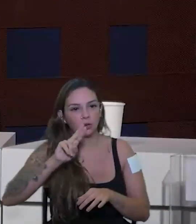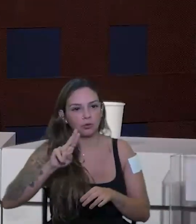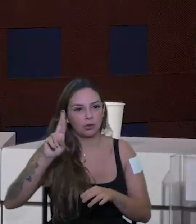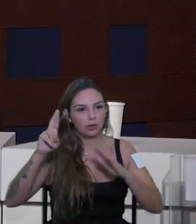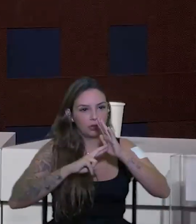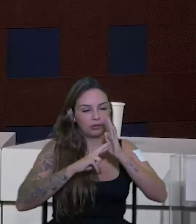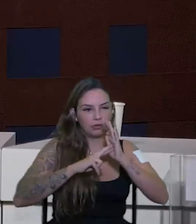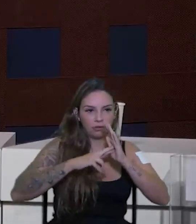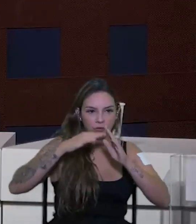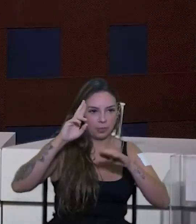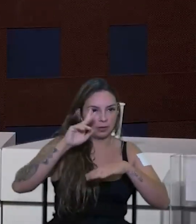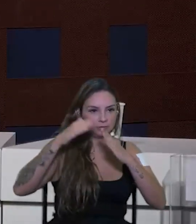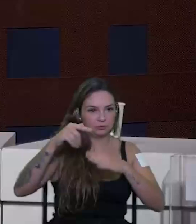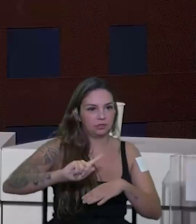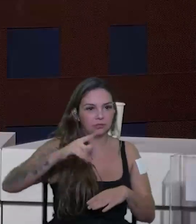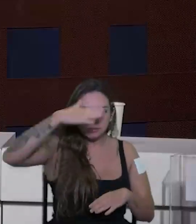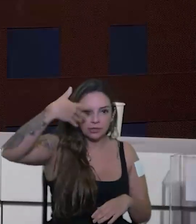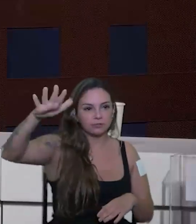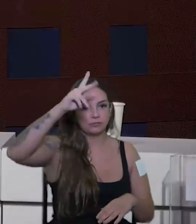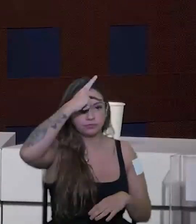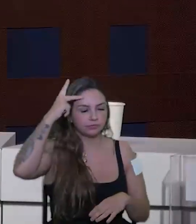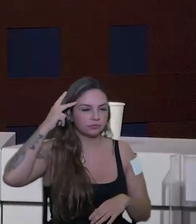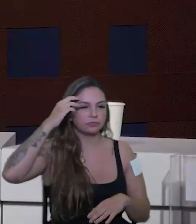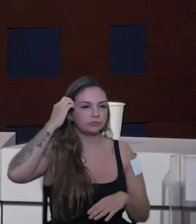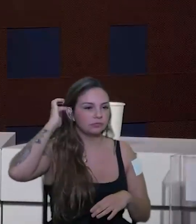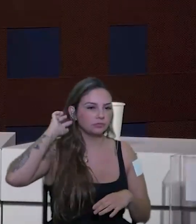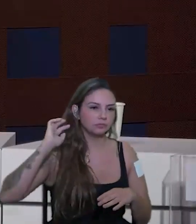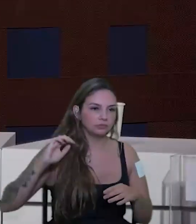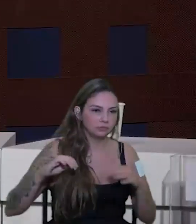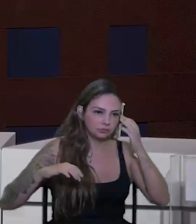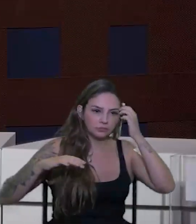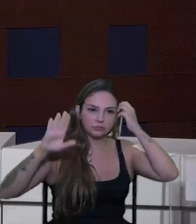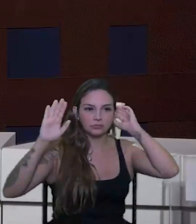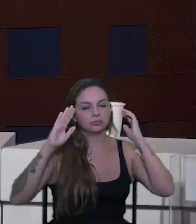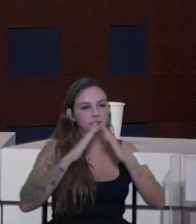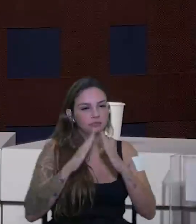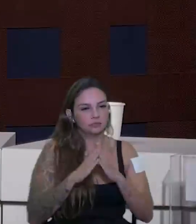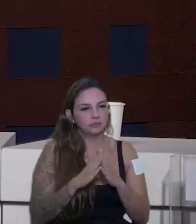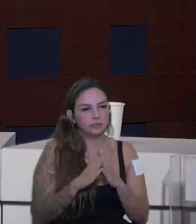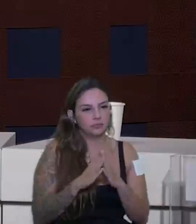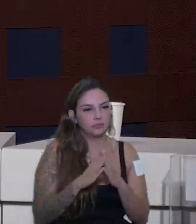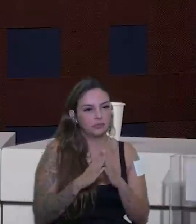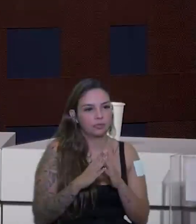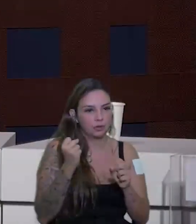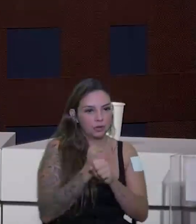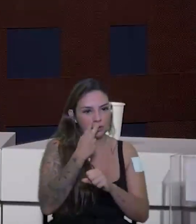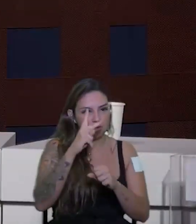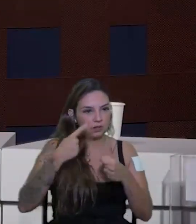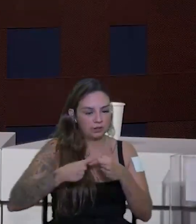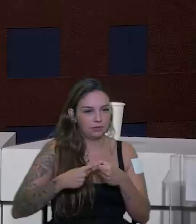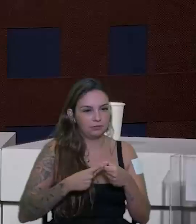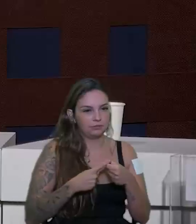falou, agora vaza, não é para morar aqui. E essas pessoas foram lá para Taguatinga, foram lá para Ceilândia, foram para Planaltina e construíram suas